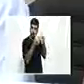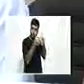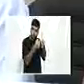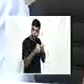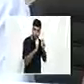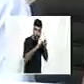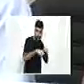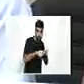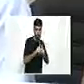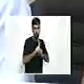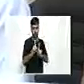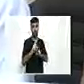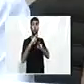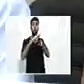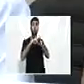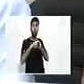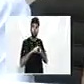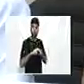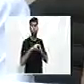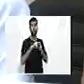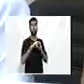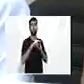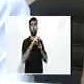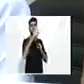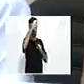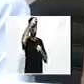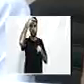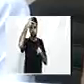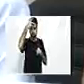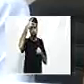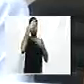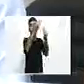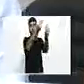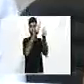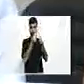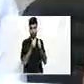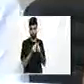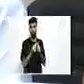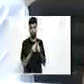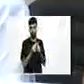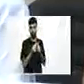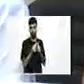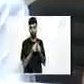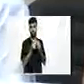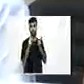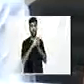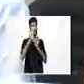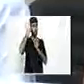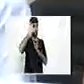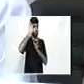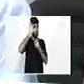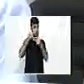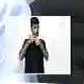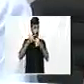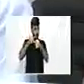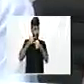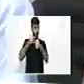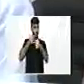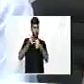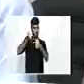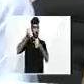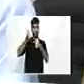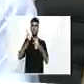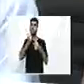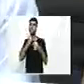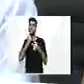não receber E aí assim que o Executivo devolveu esse projeto na quarta-feira passada véspera de